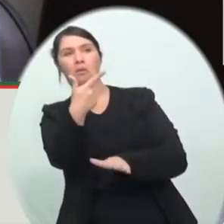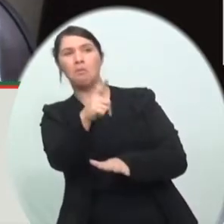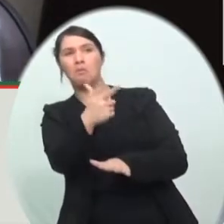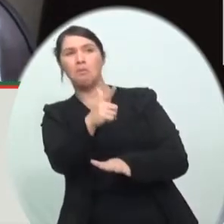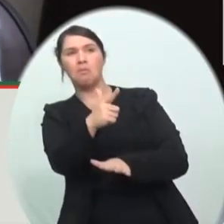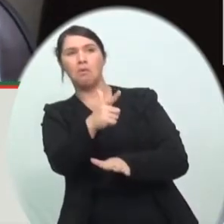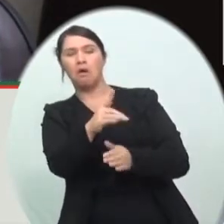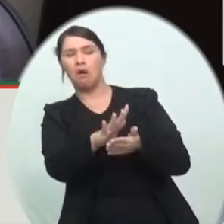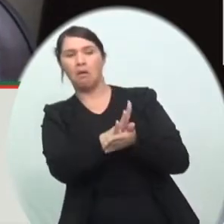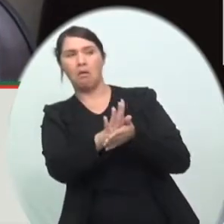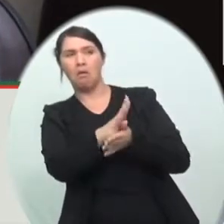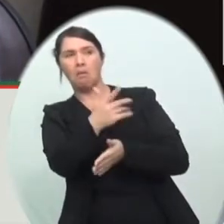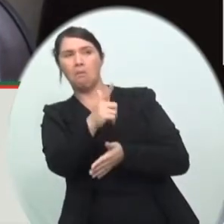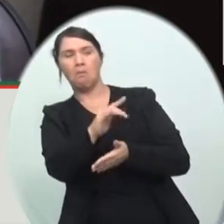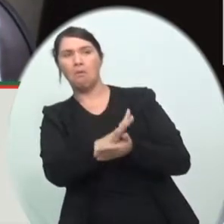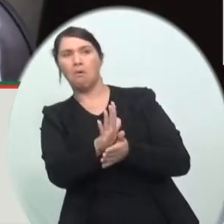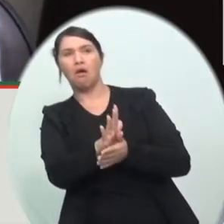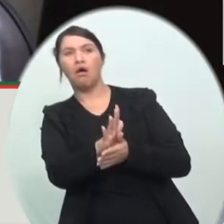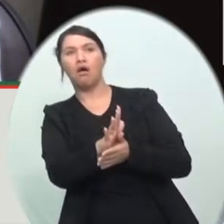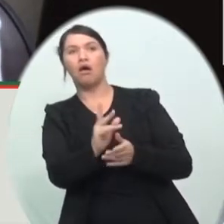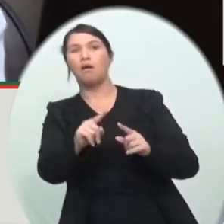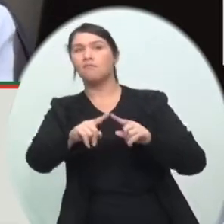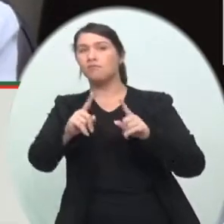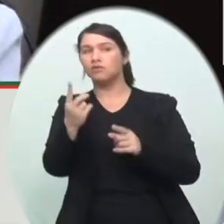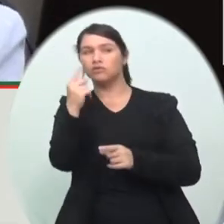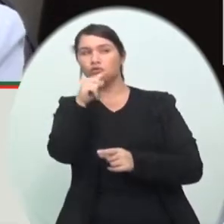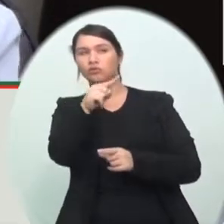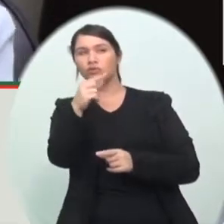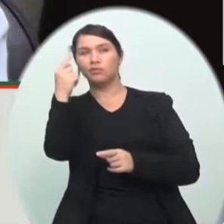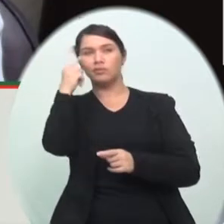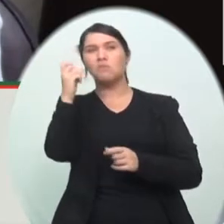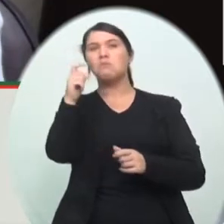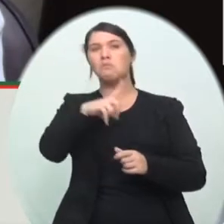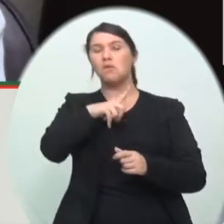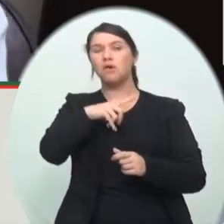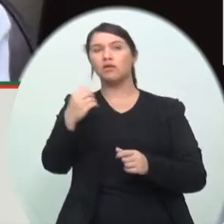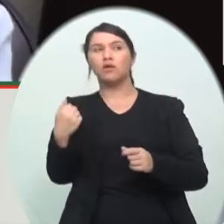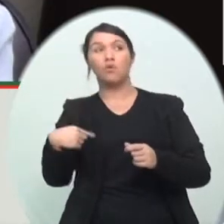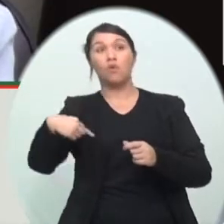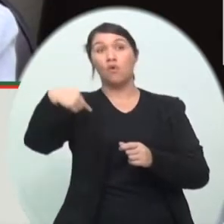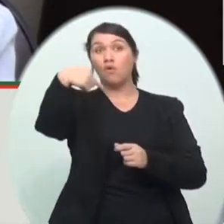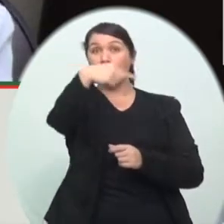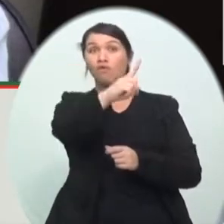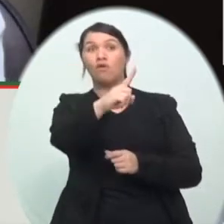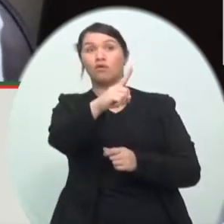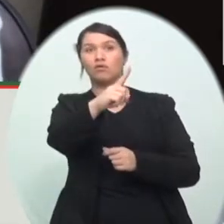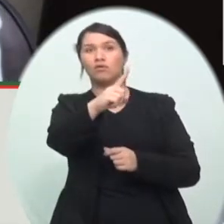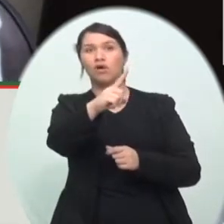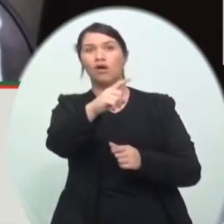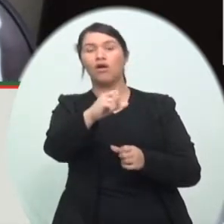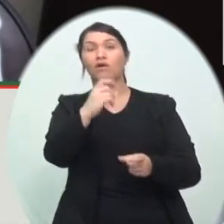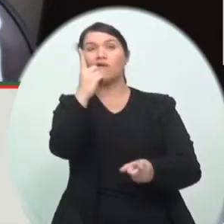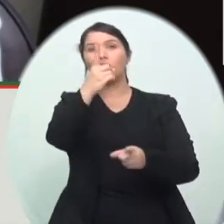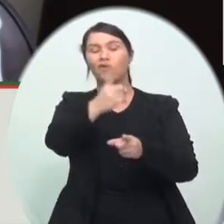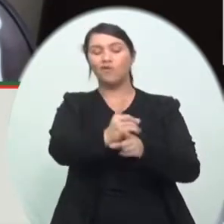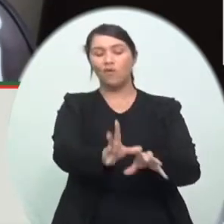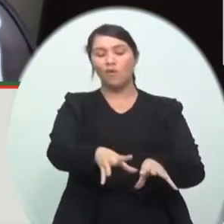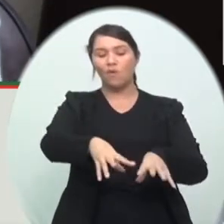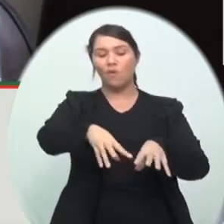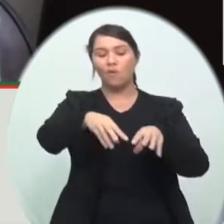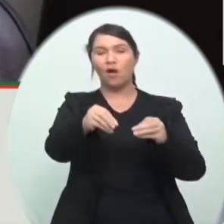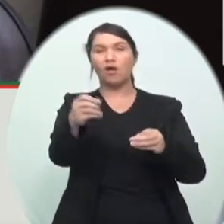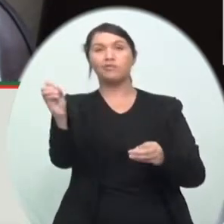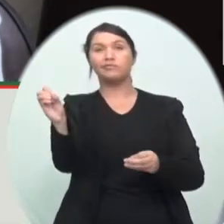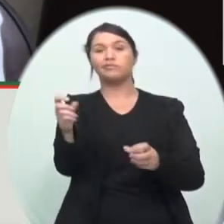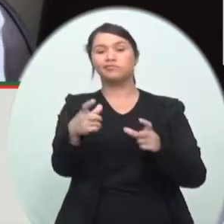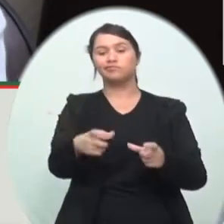Talvez uma das maiores invenções do mundo foi descobrir metade do mundo, né? E assim vai, desde a gente